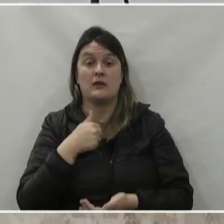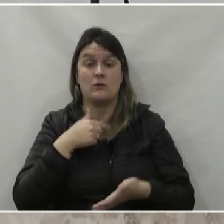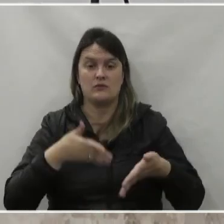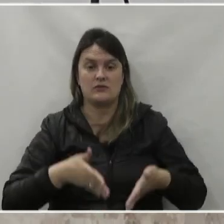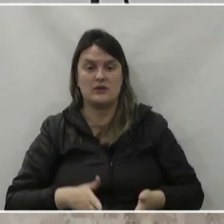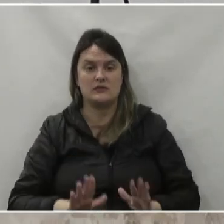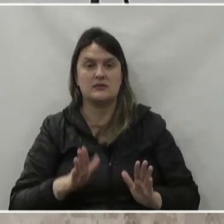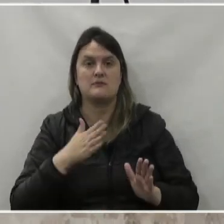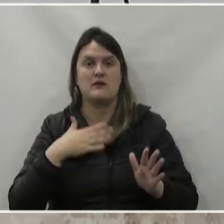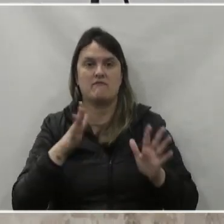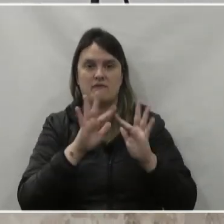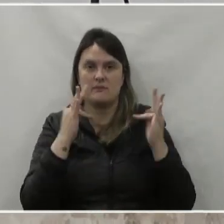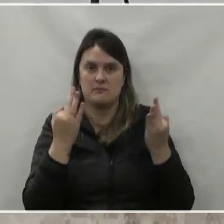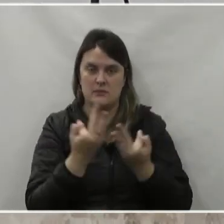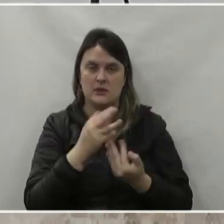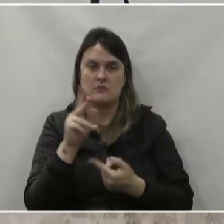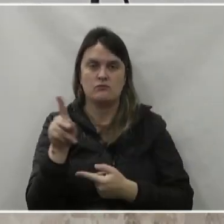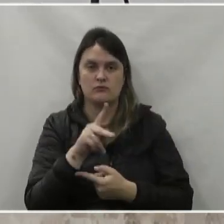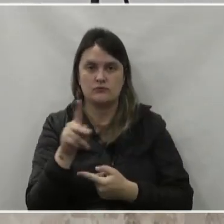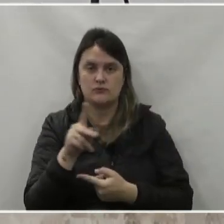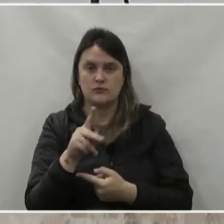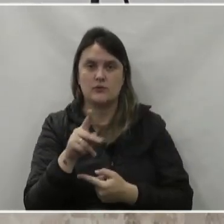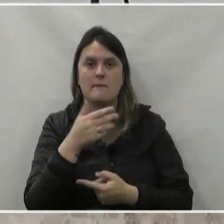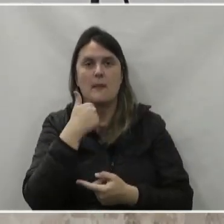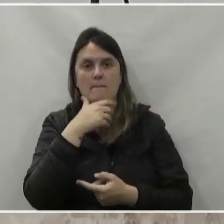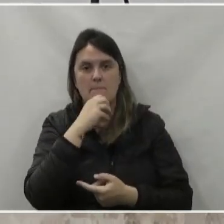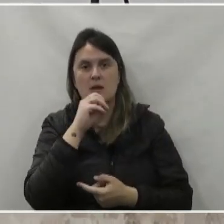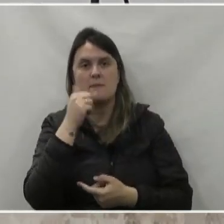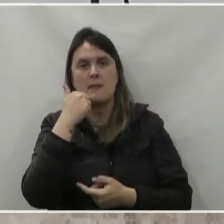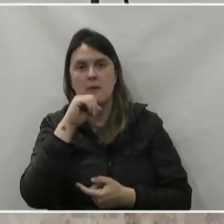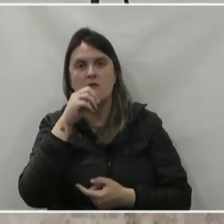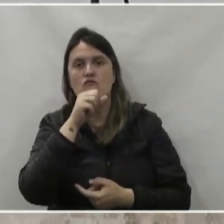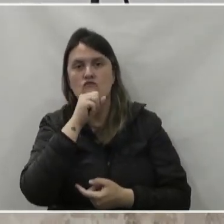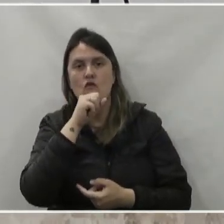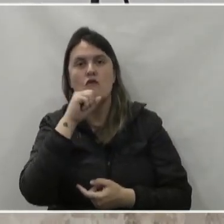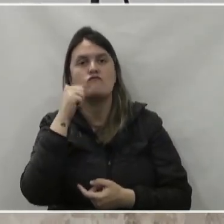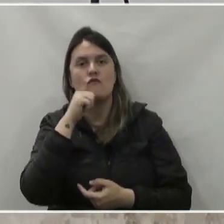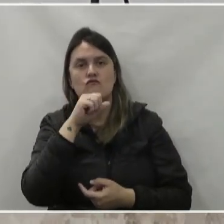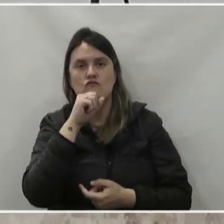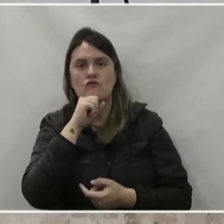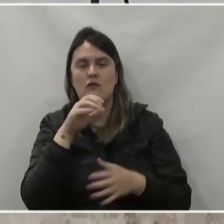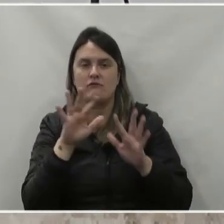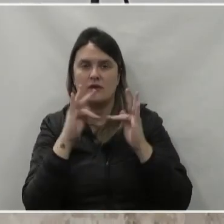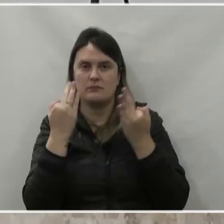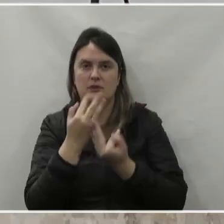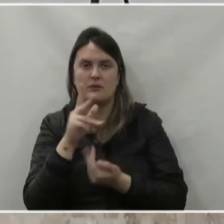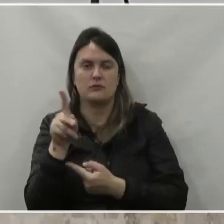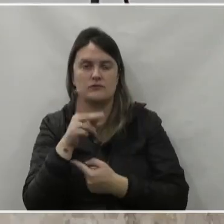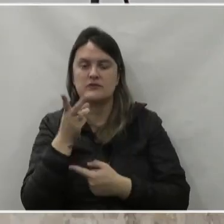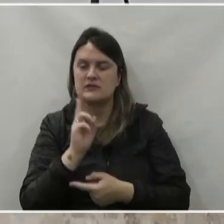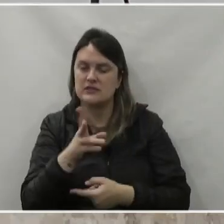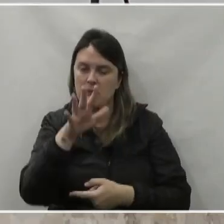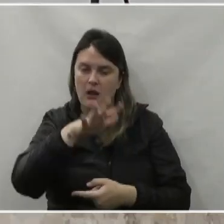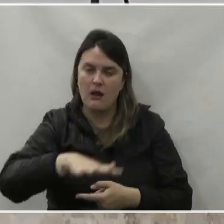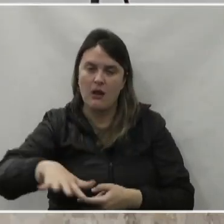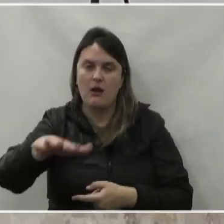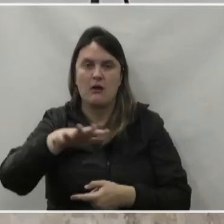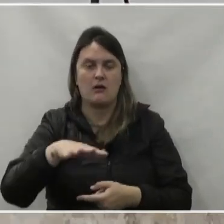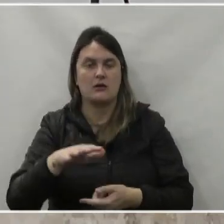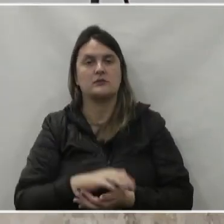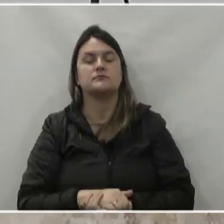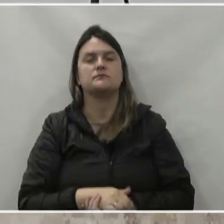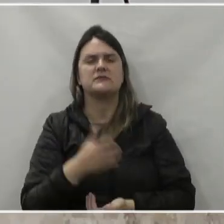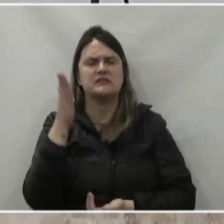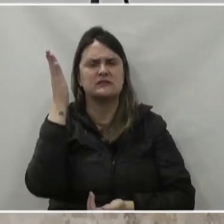nasci na família aí de professores, pai, mãe, vô, vó, então a gente sempre nesse meio, e a